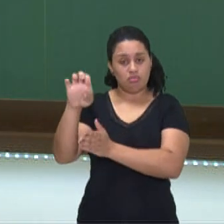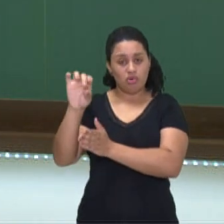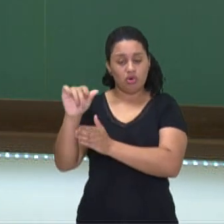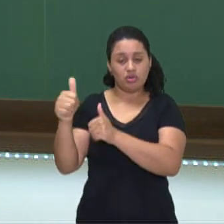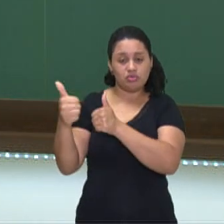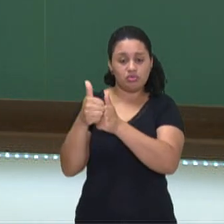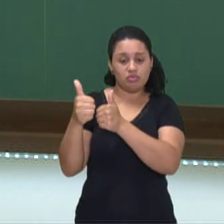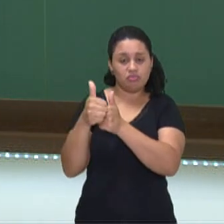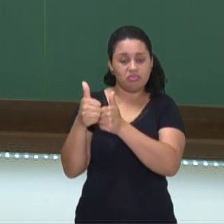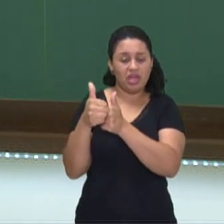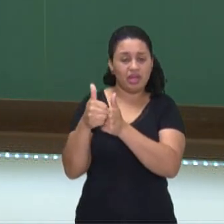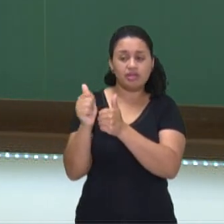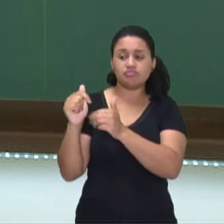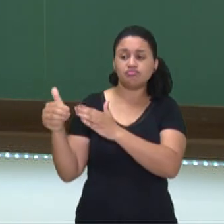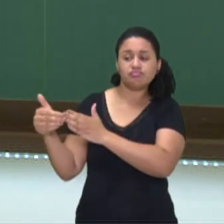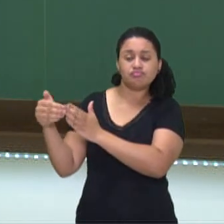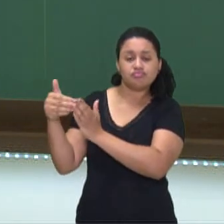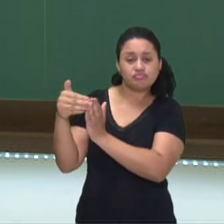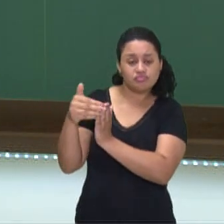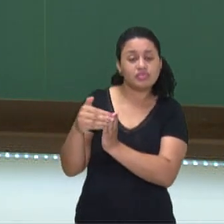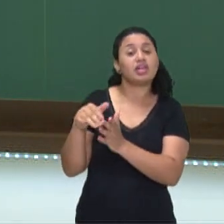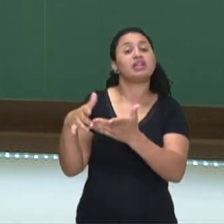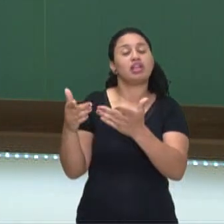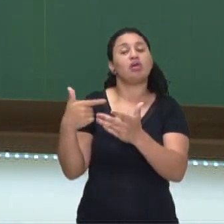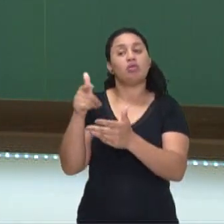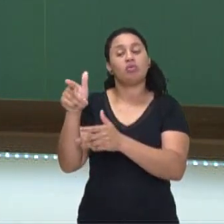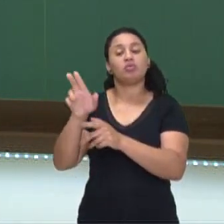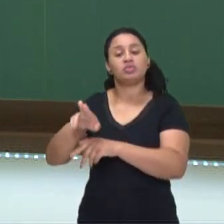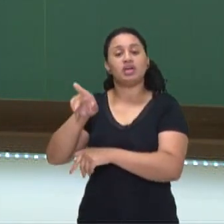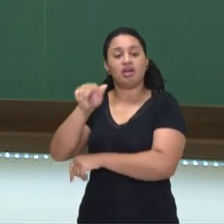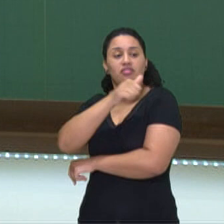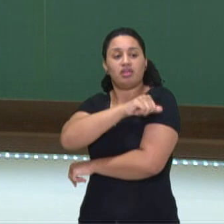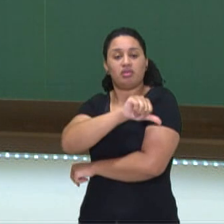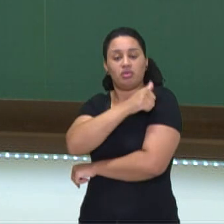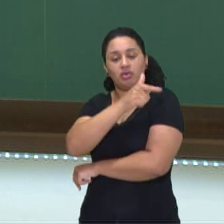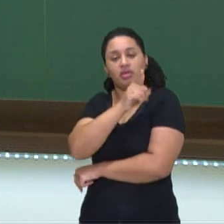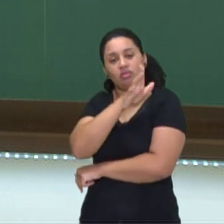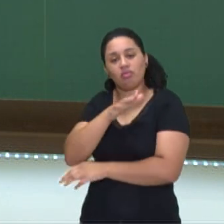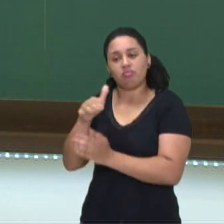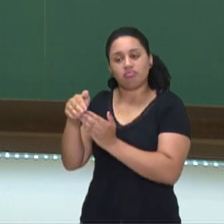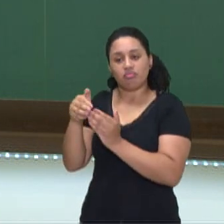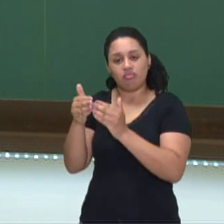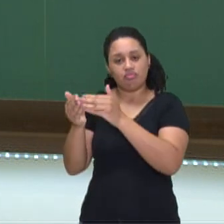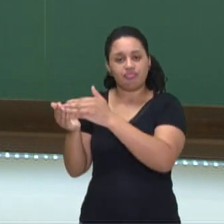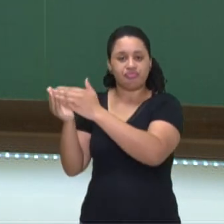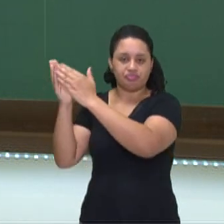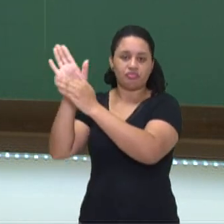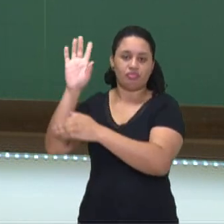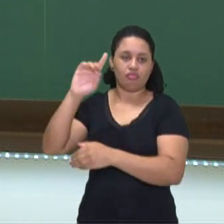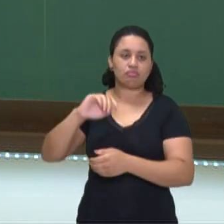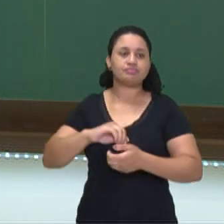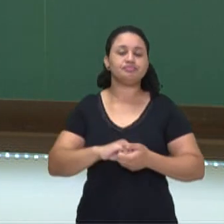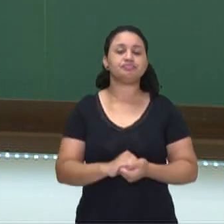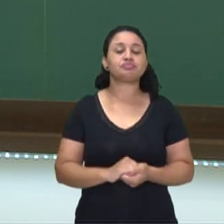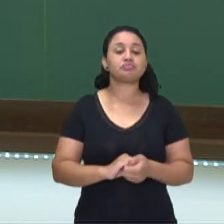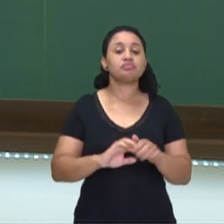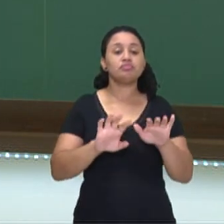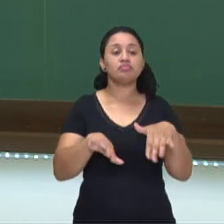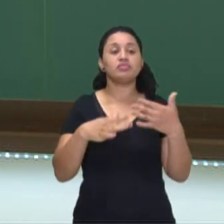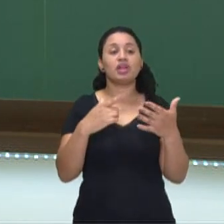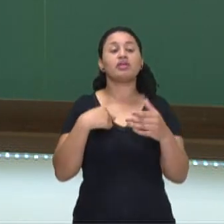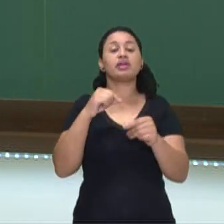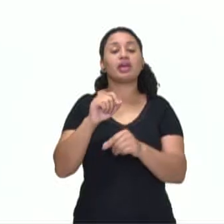de ser banhado pelo Oceano Atlântico, e sim tinha que escoar pela Rota do Ouro ali, que era Minas, né? E a gente chega